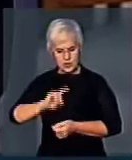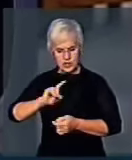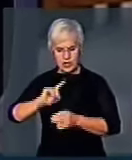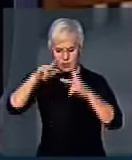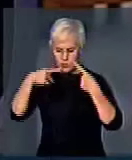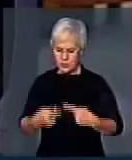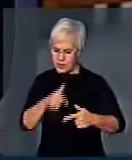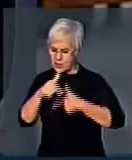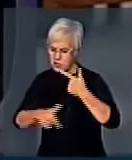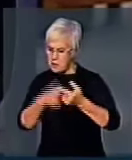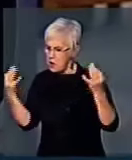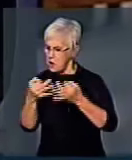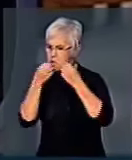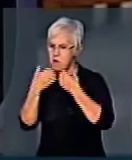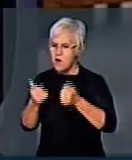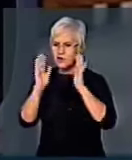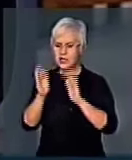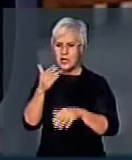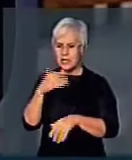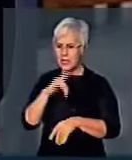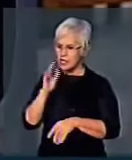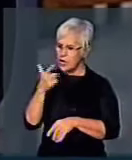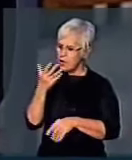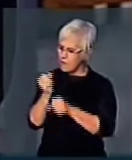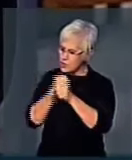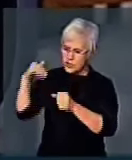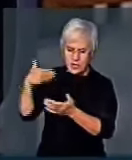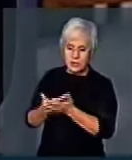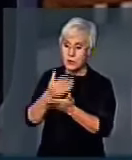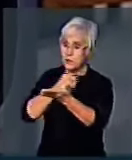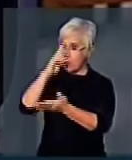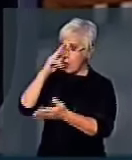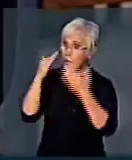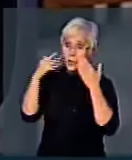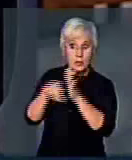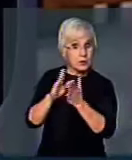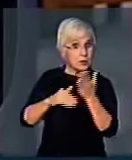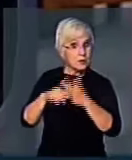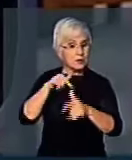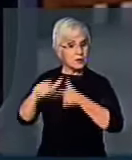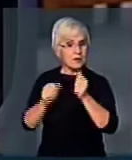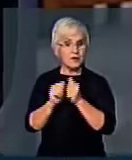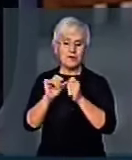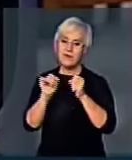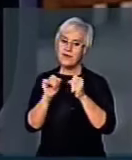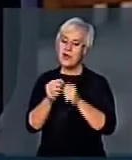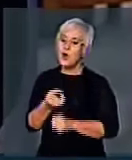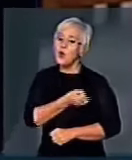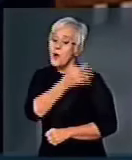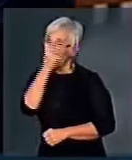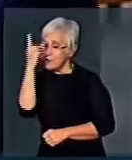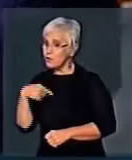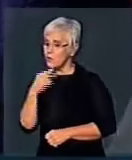tanta maestria nesta casa em 20 anos de existência, e Vossa Excelência foi testemunha dos trabalhos que nós ali fizemos, de quantas pessoas